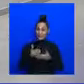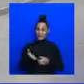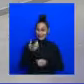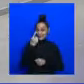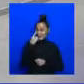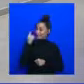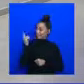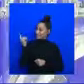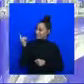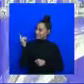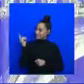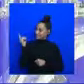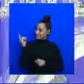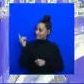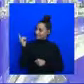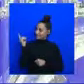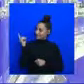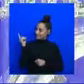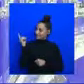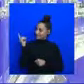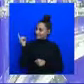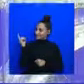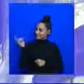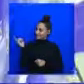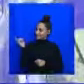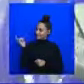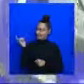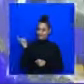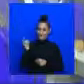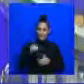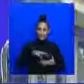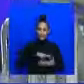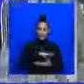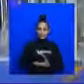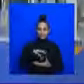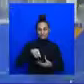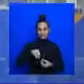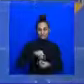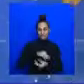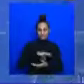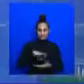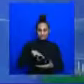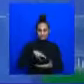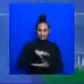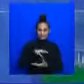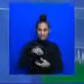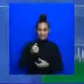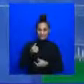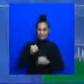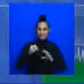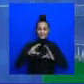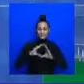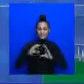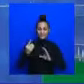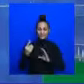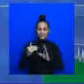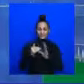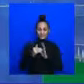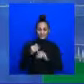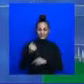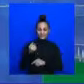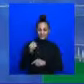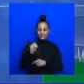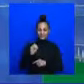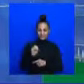bolas posicionadas valendo bloco carregado embaralhando 80 bolas numeradas